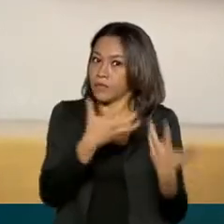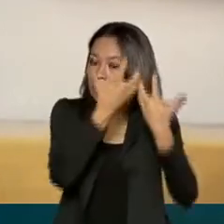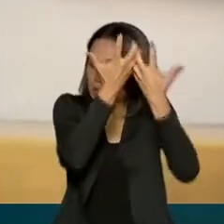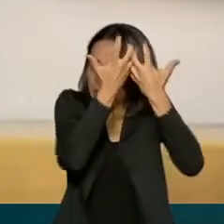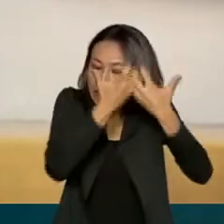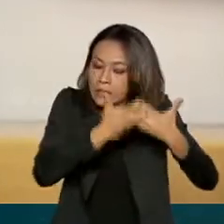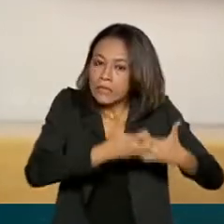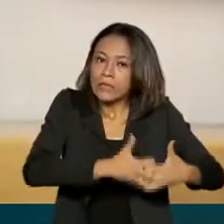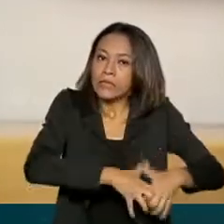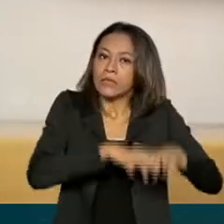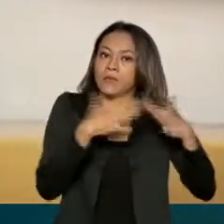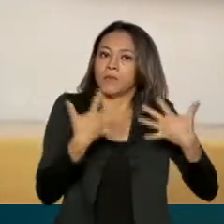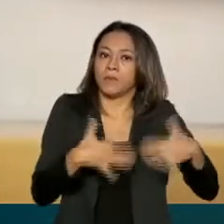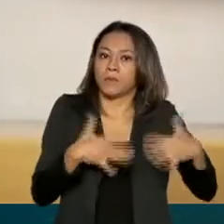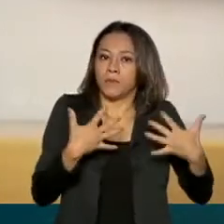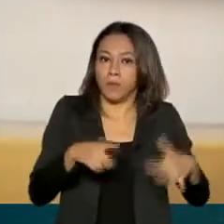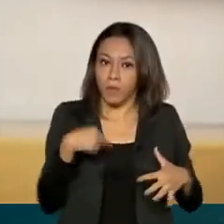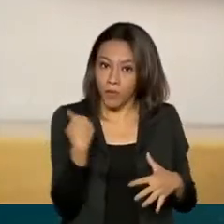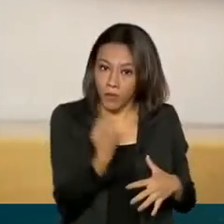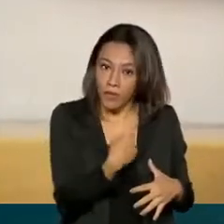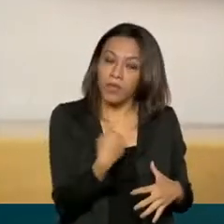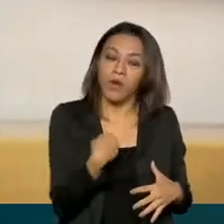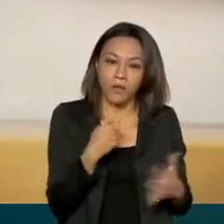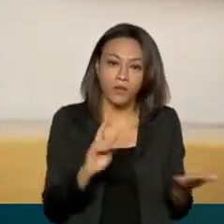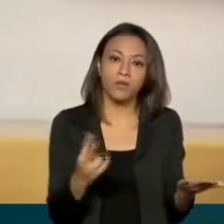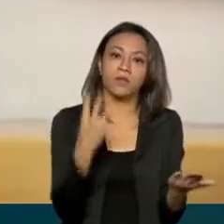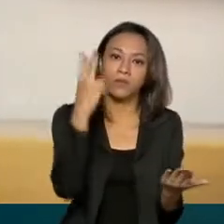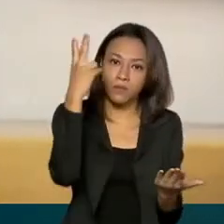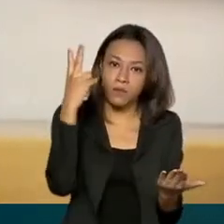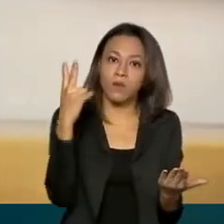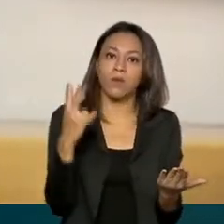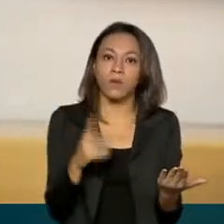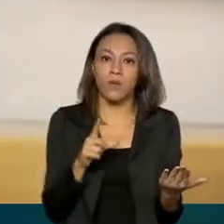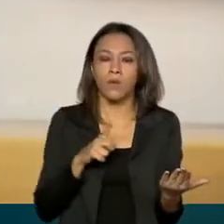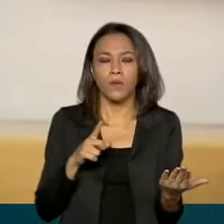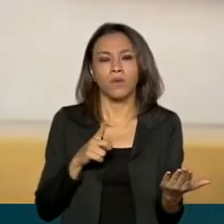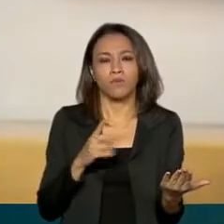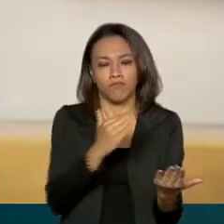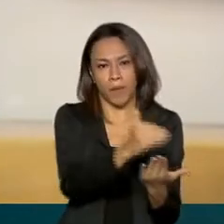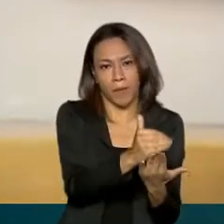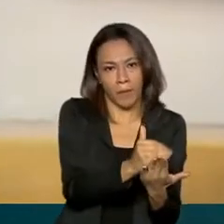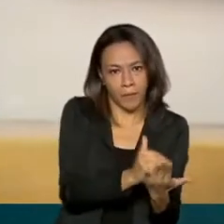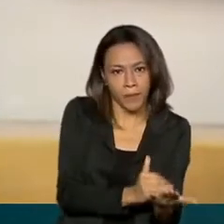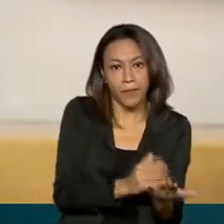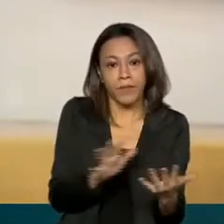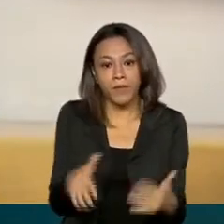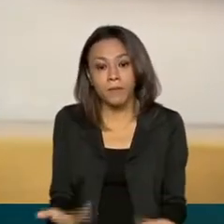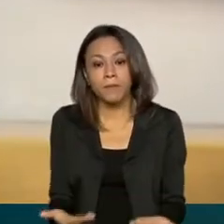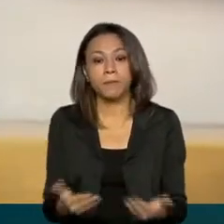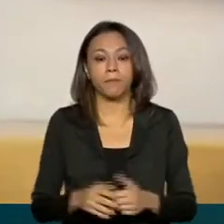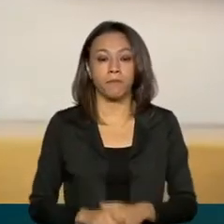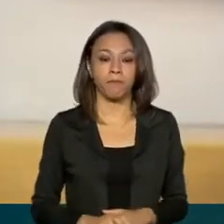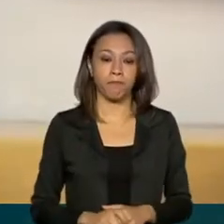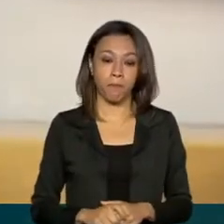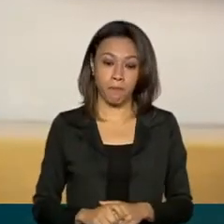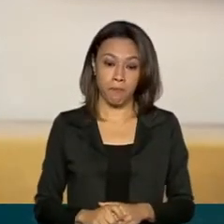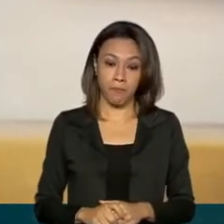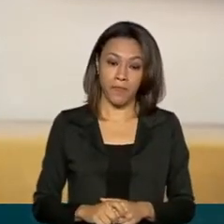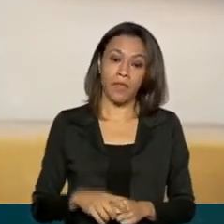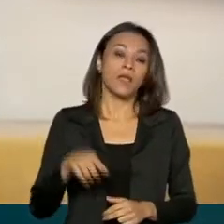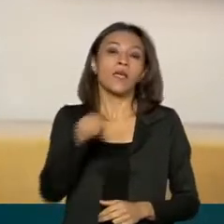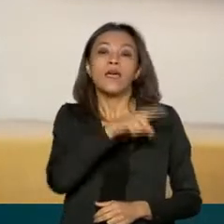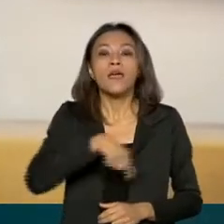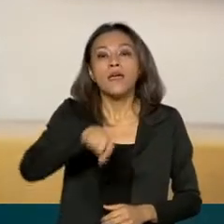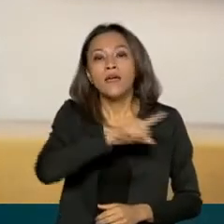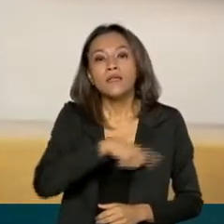nós valoramos esses ativos espectrais sem quaisquer tipos de obrigações. Então, considerando esses ativos sem